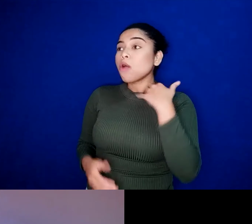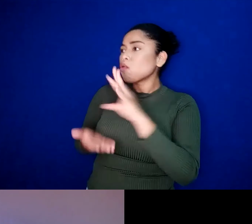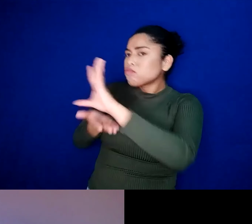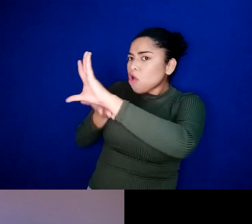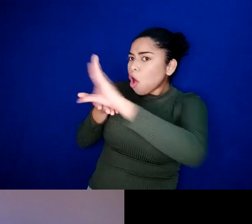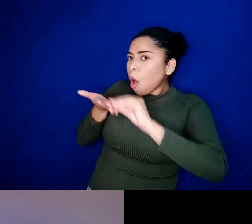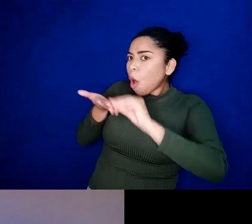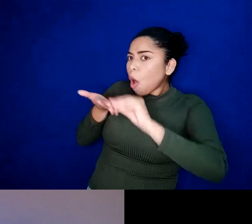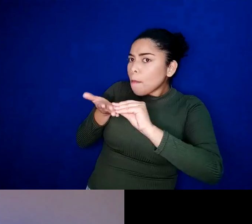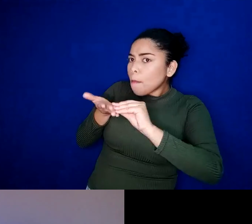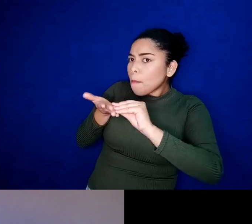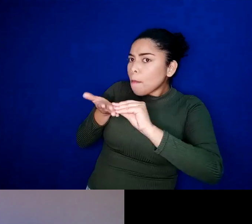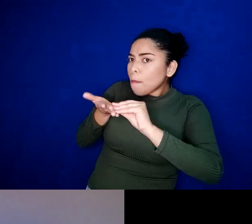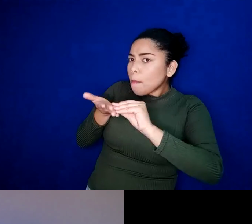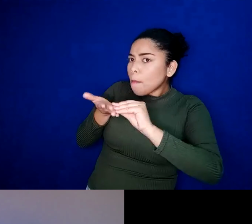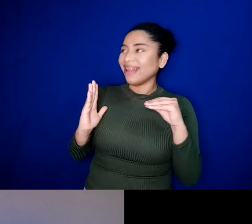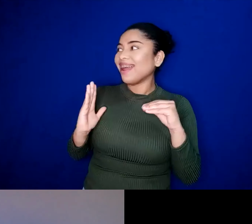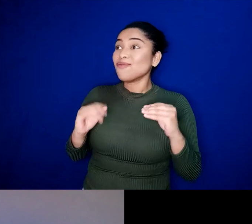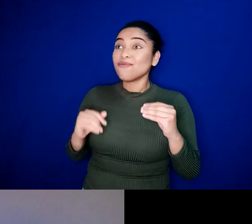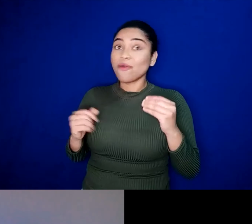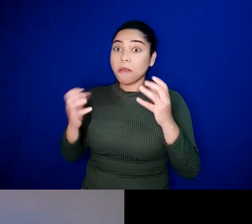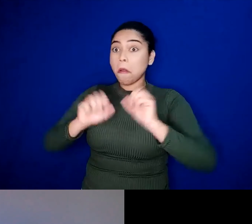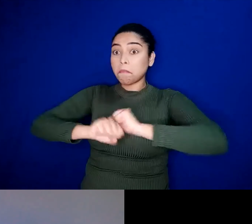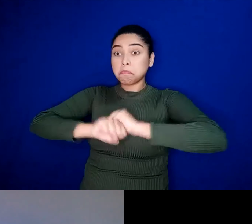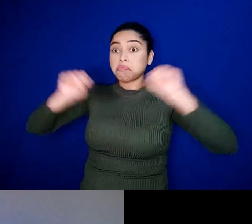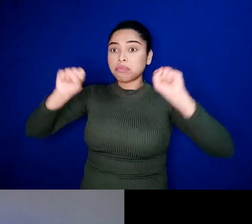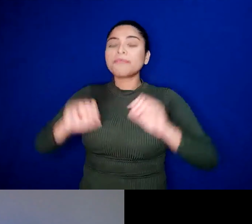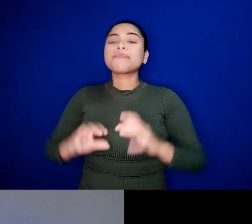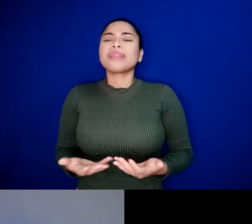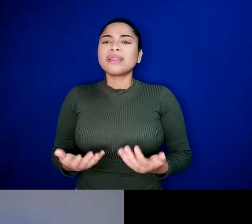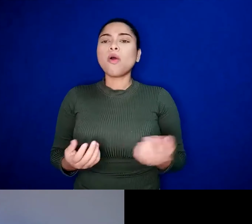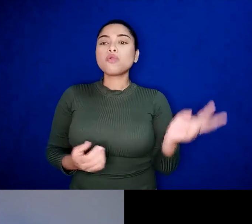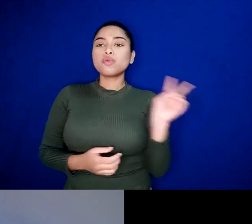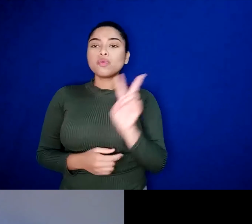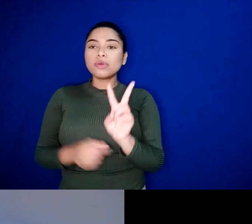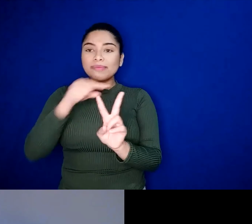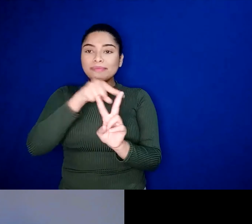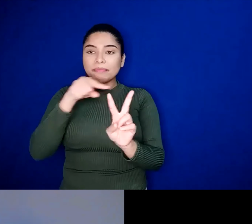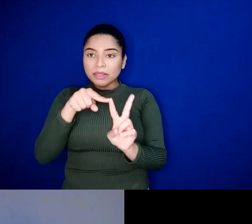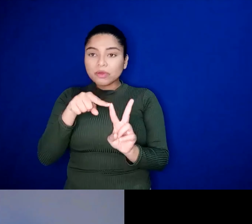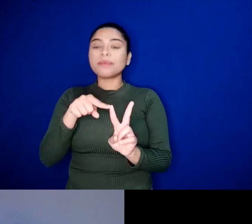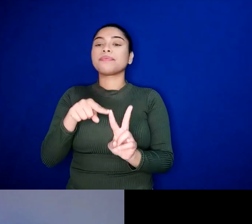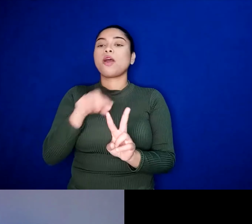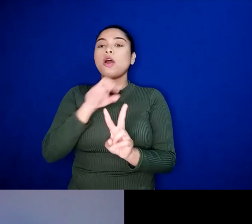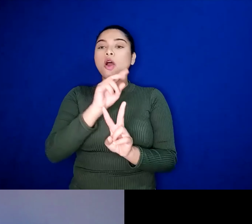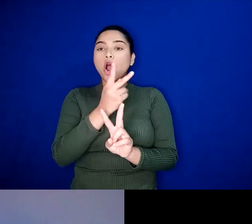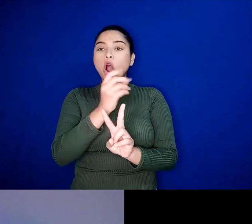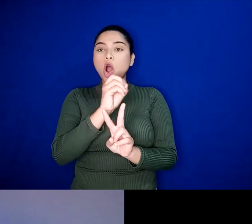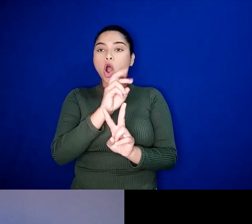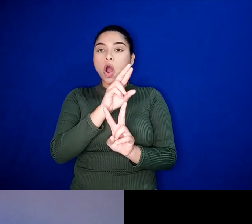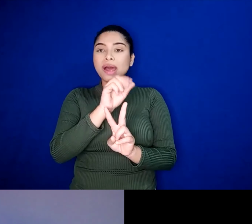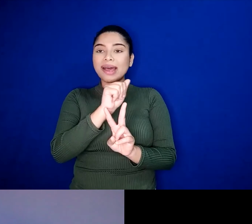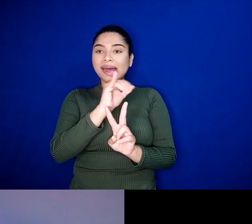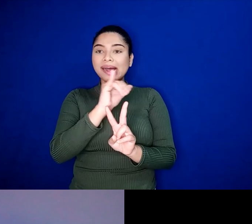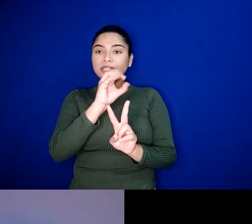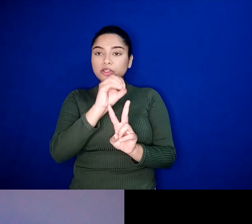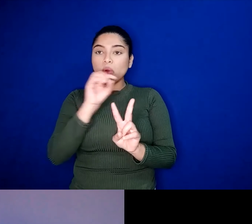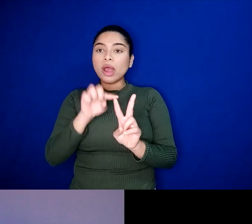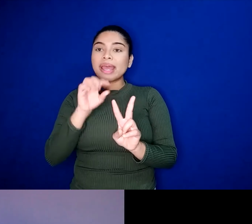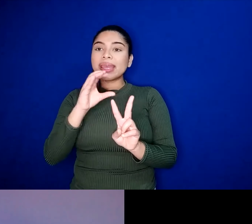nesse evento duas pessoas chegaram ao palco é o Horácio Soares e o Clécio bachini algumas pessoas devem